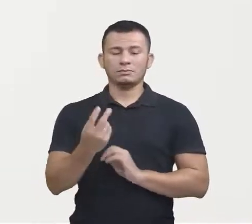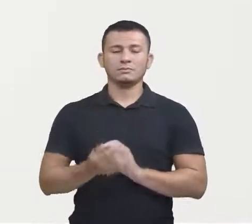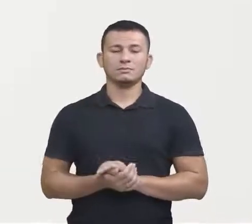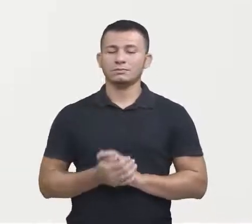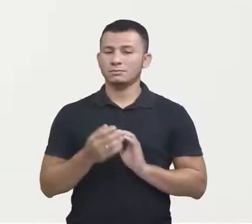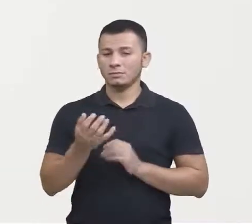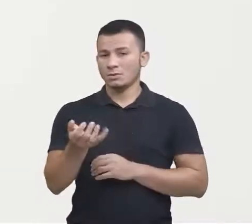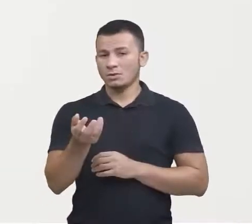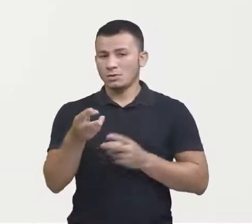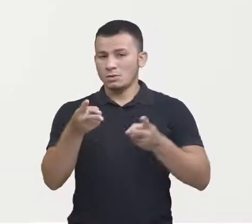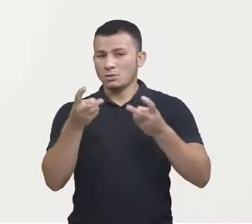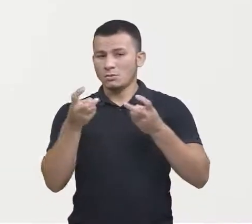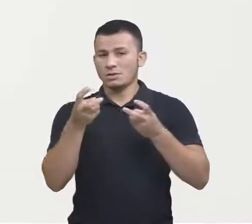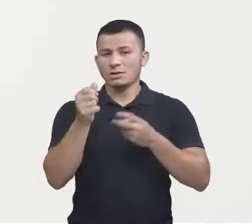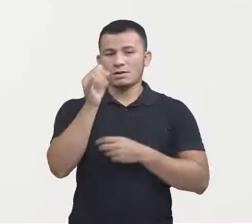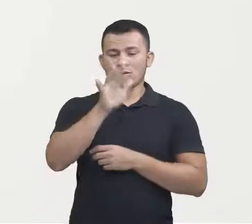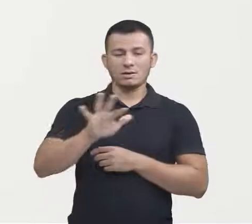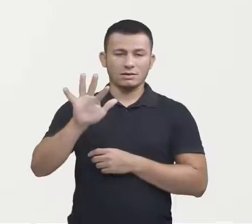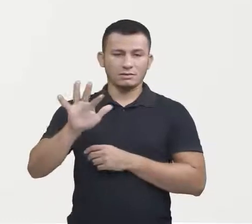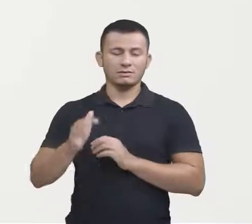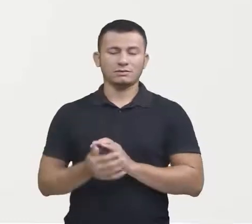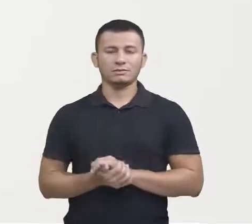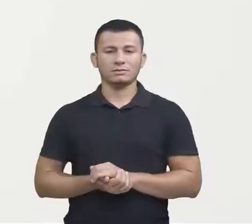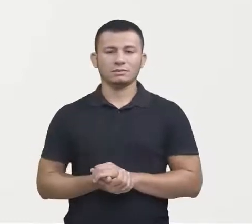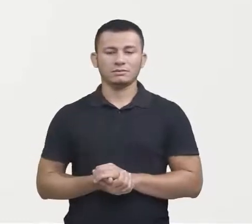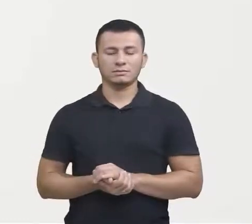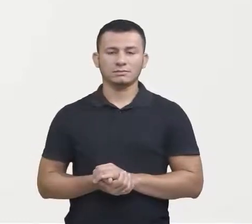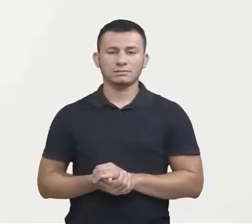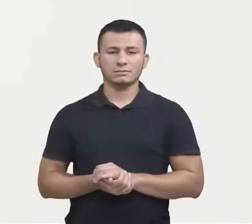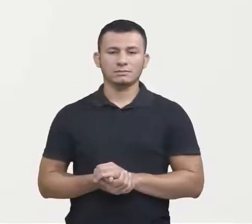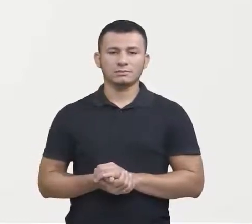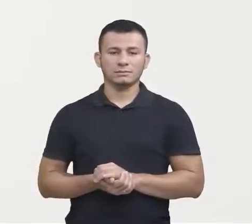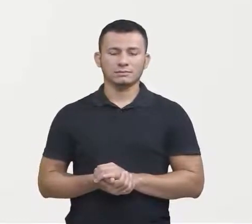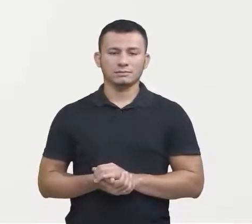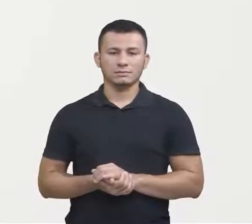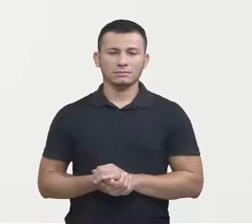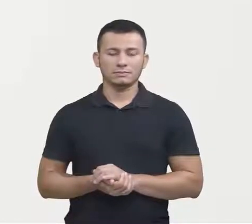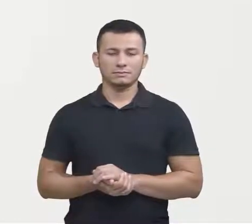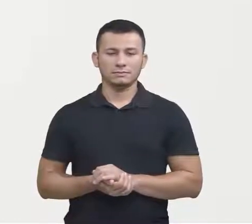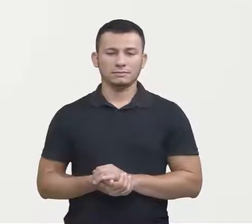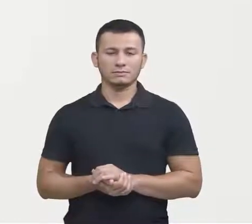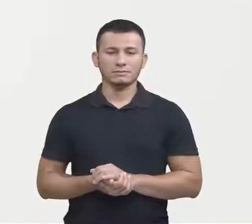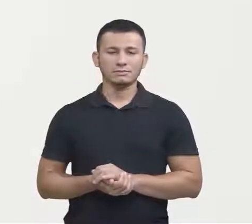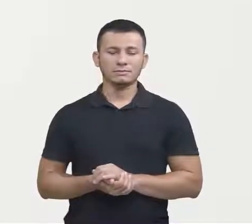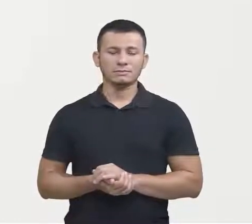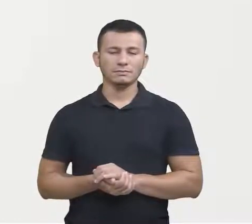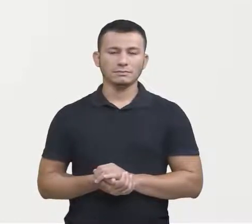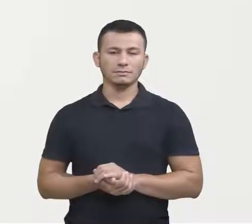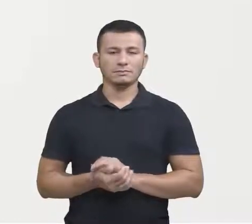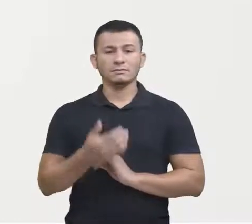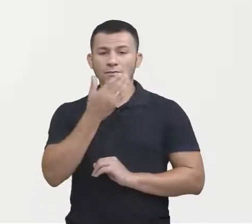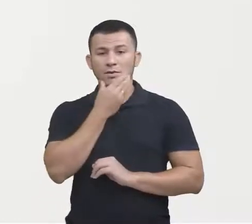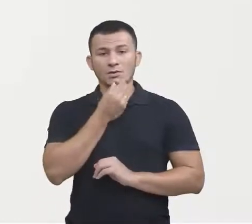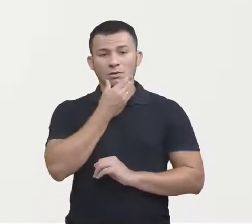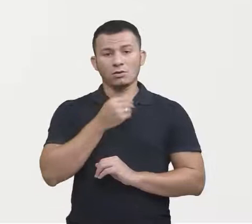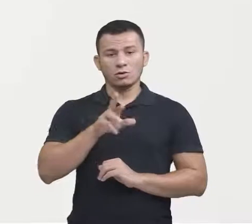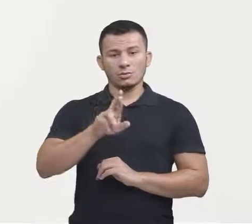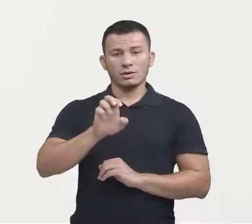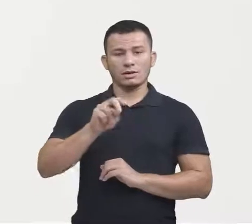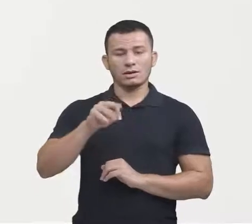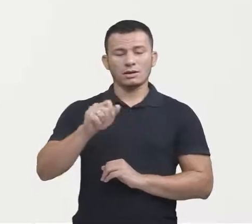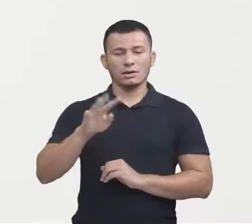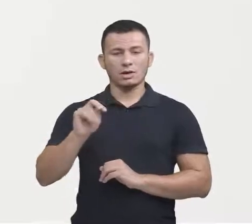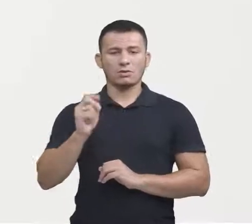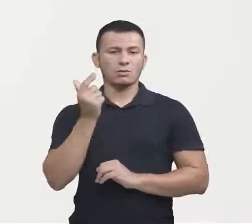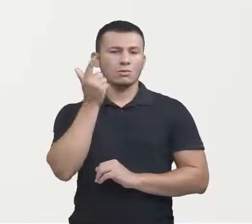observe a imagem E aí o Renato